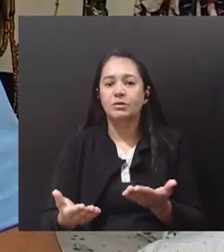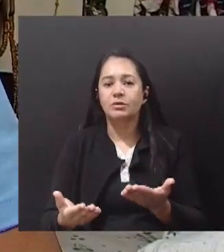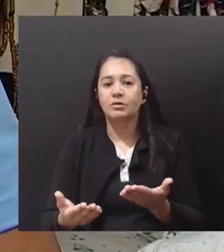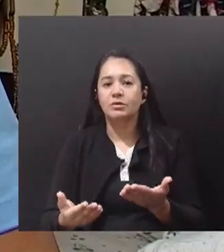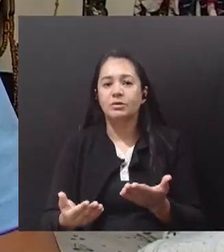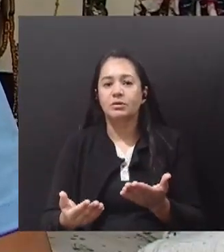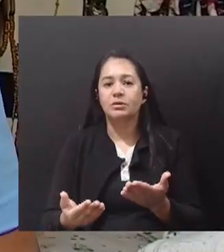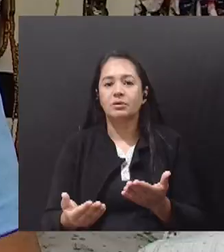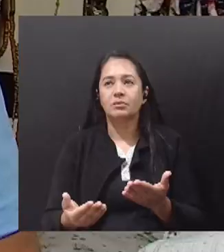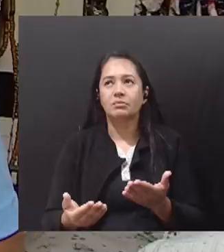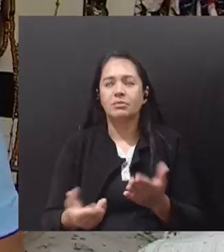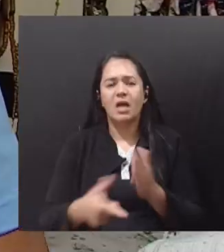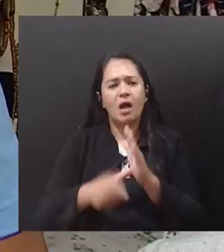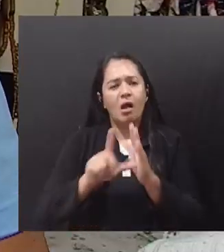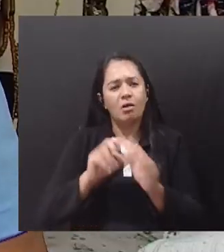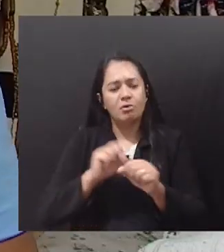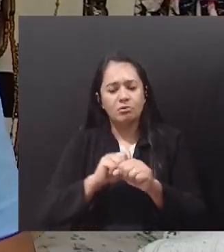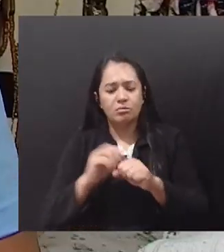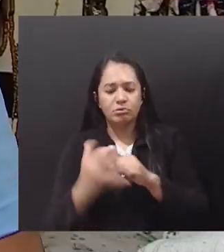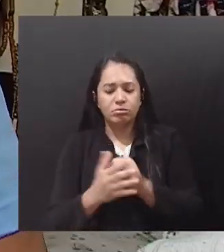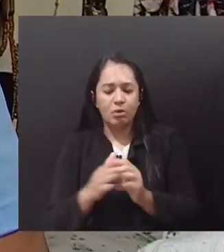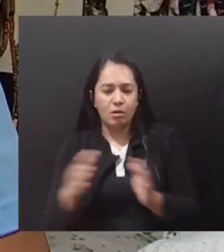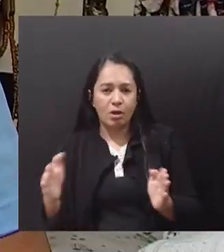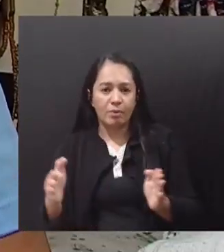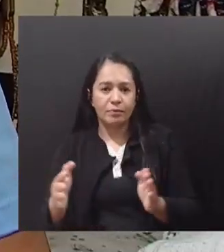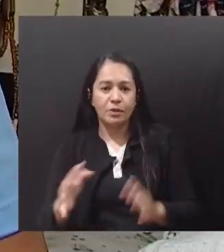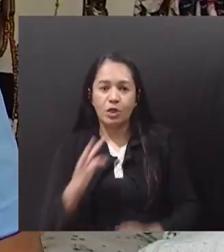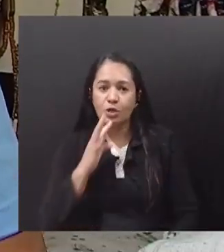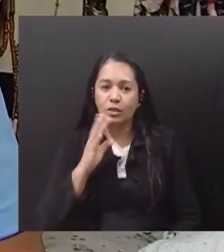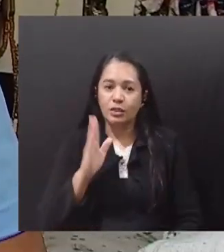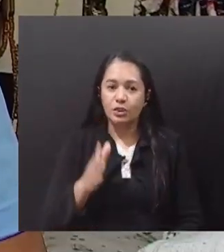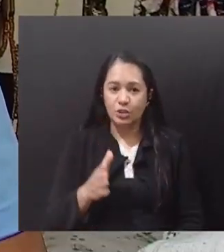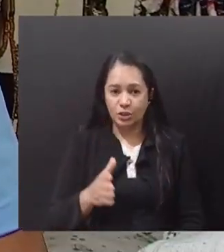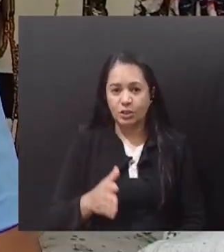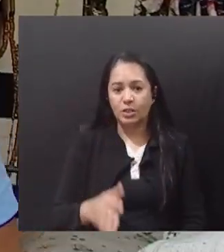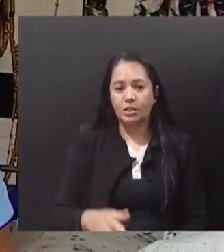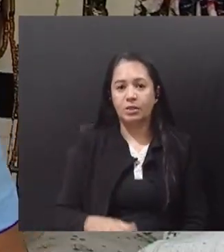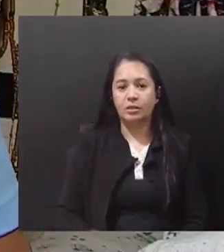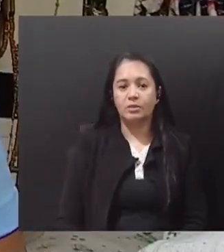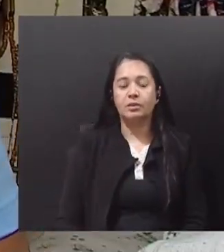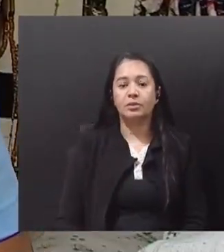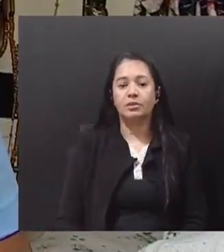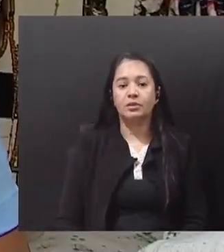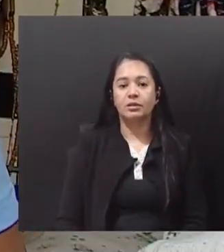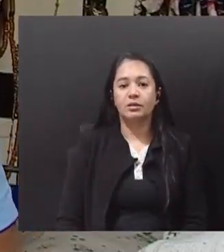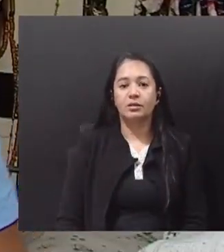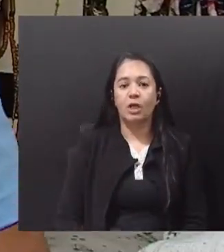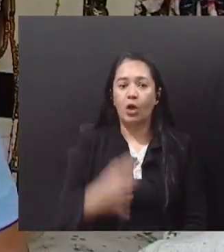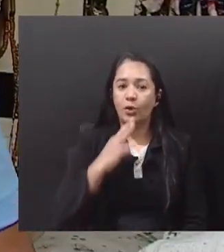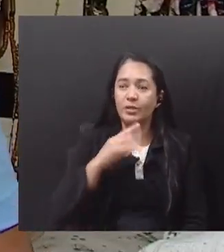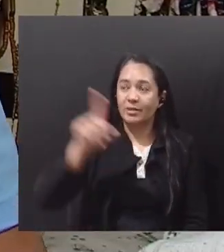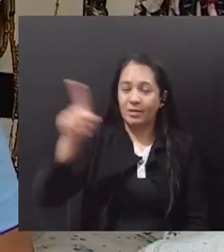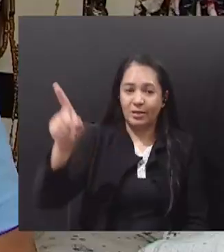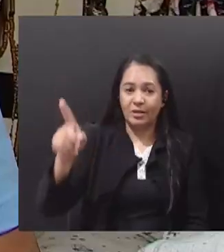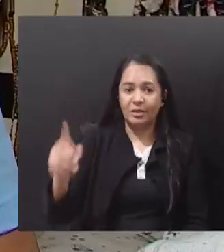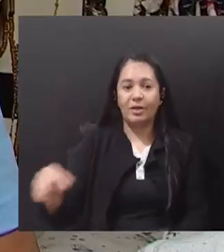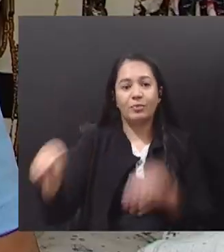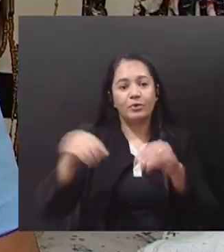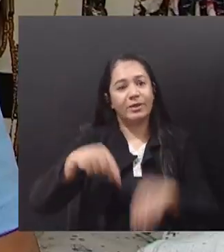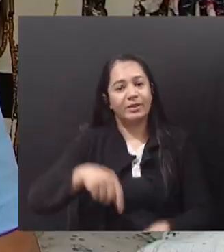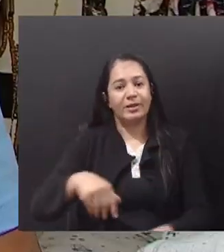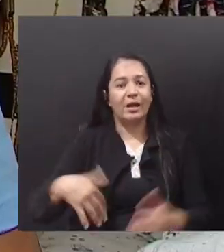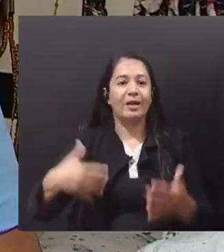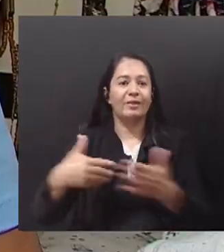pandemia. Eu conheci já numa outra instituição que eu ajudava, conheci lá e vim para cá e estou até